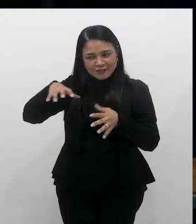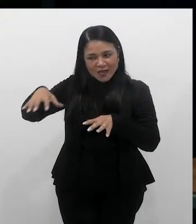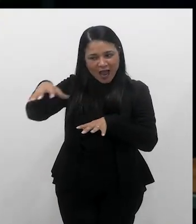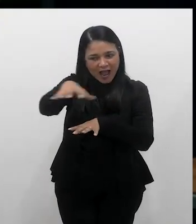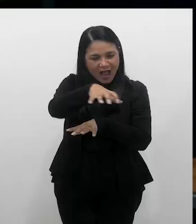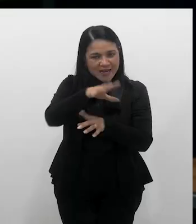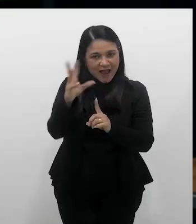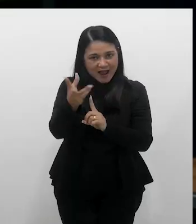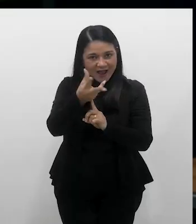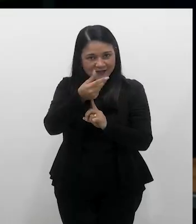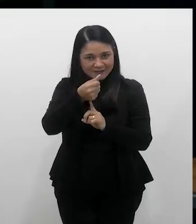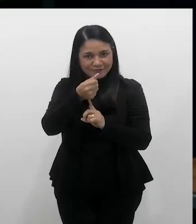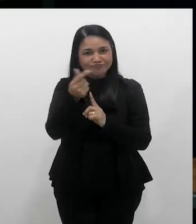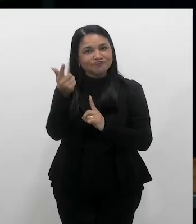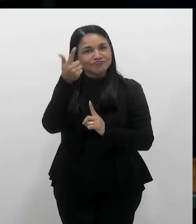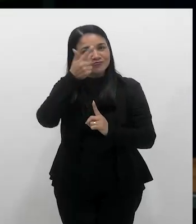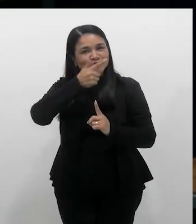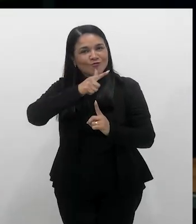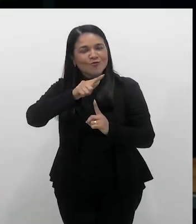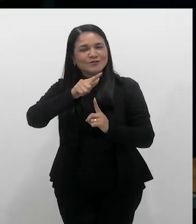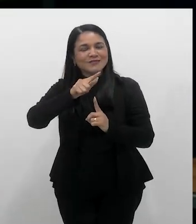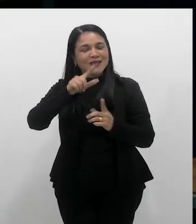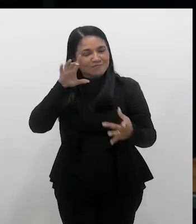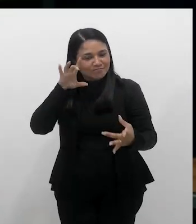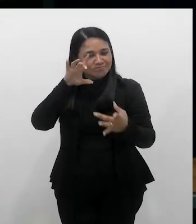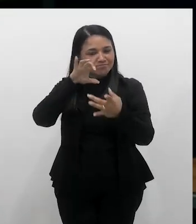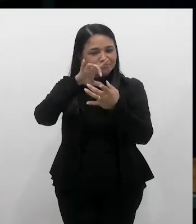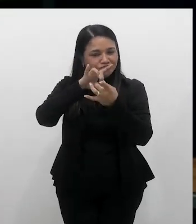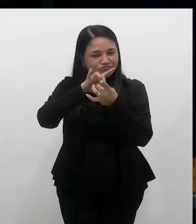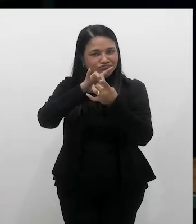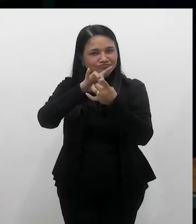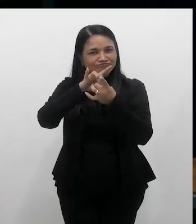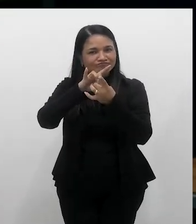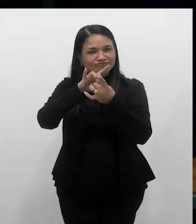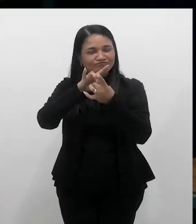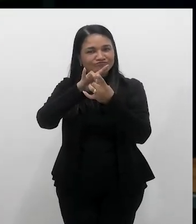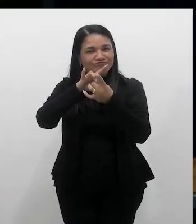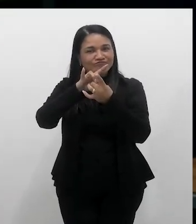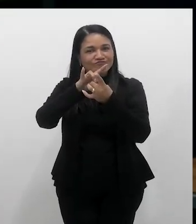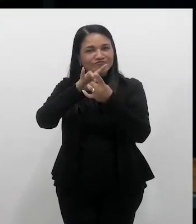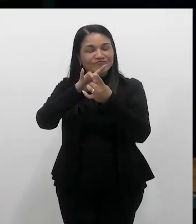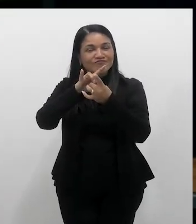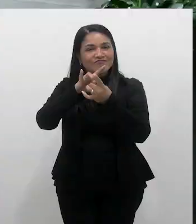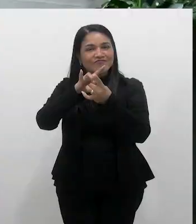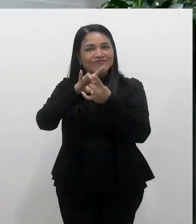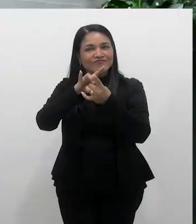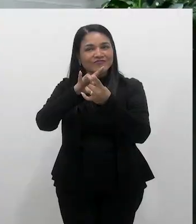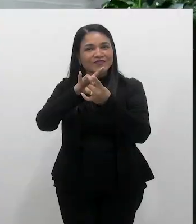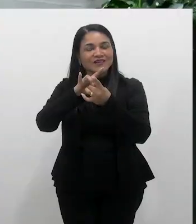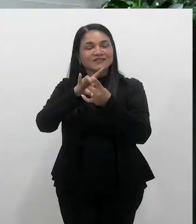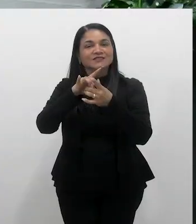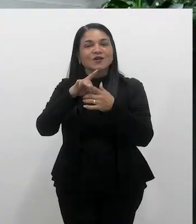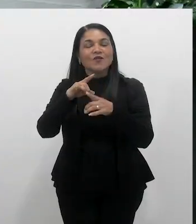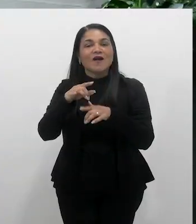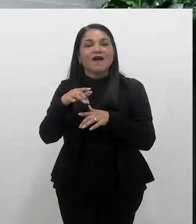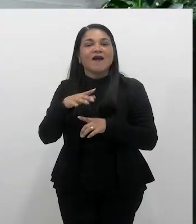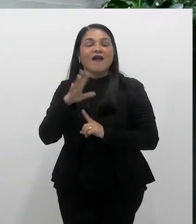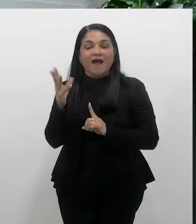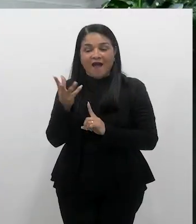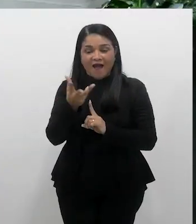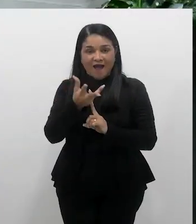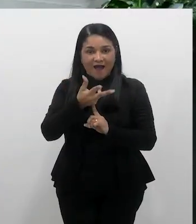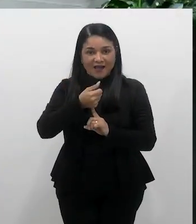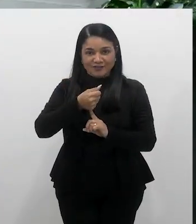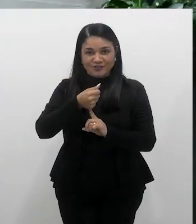é que a gente coloca tudo dentro desse composto chamado artes da cena. Né? E eu